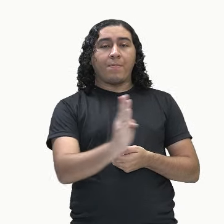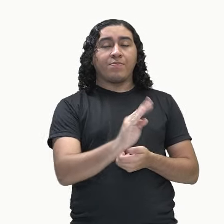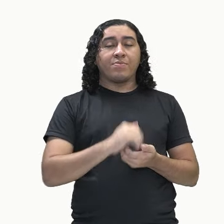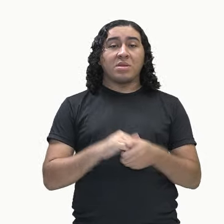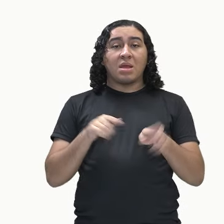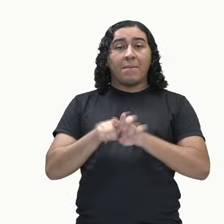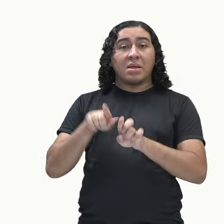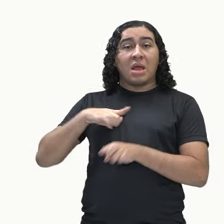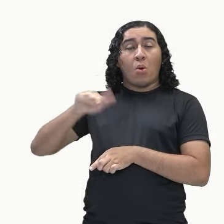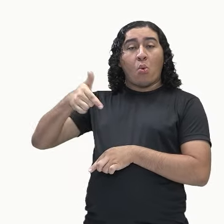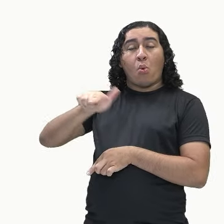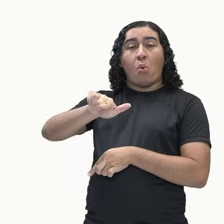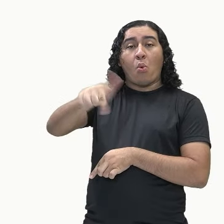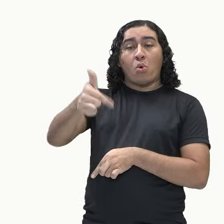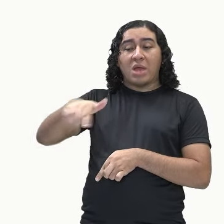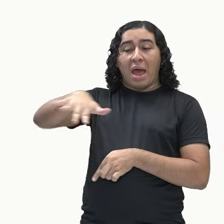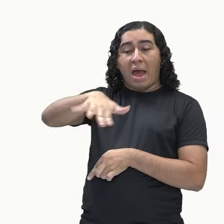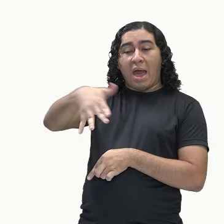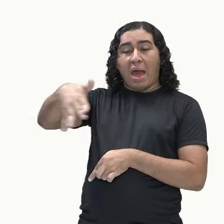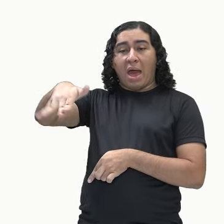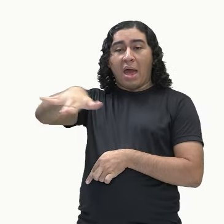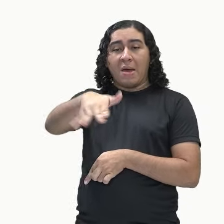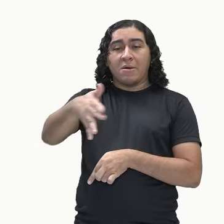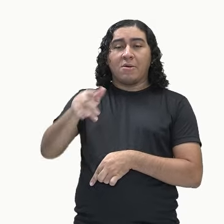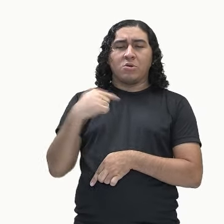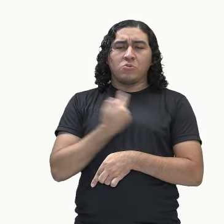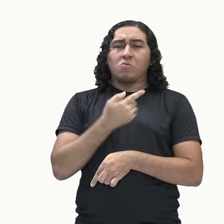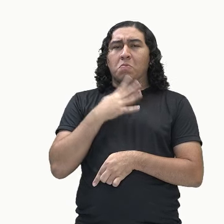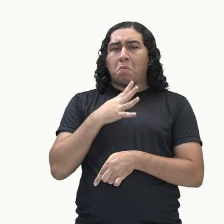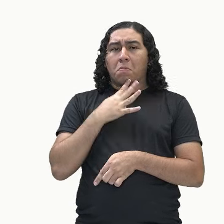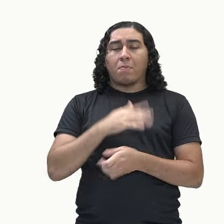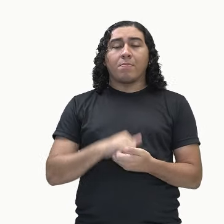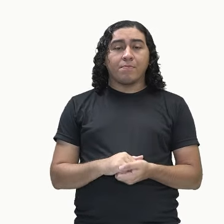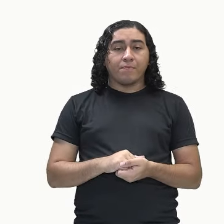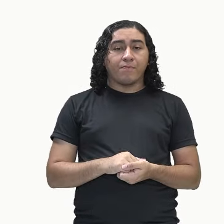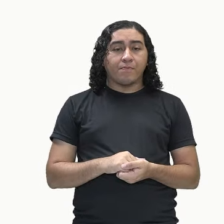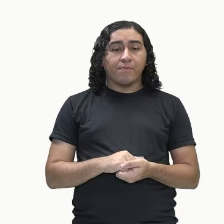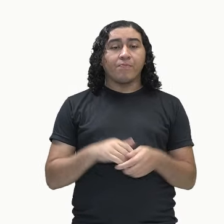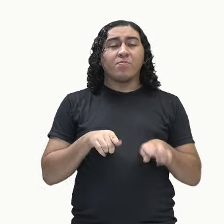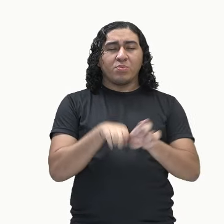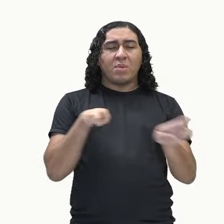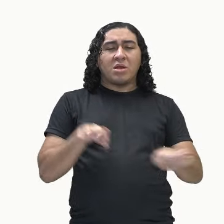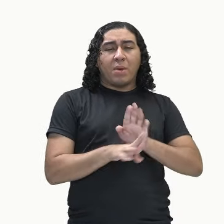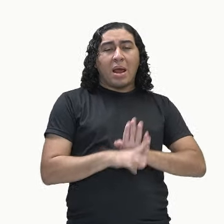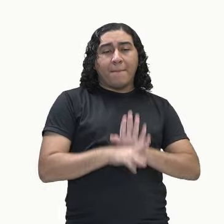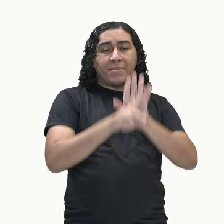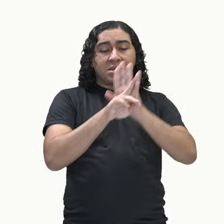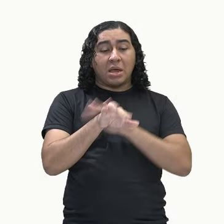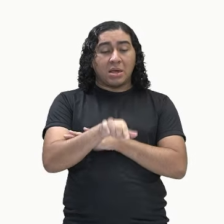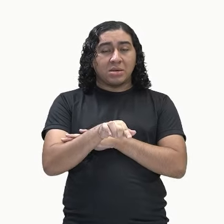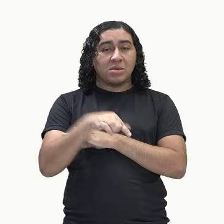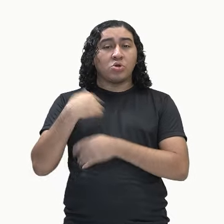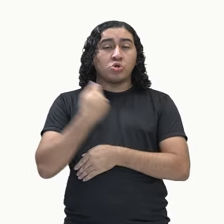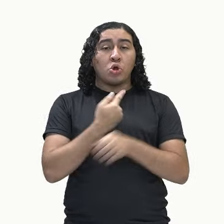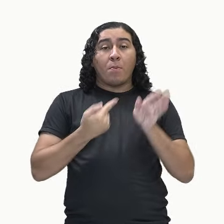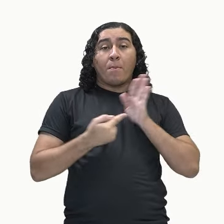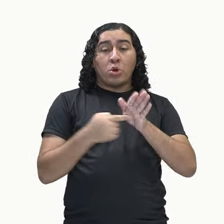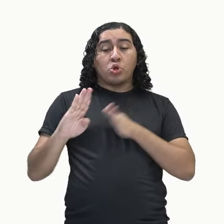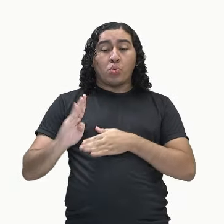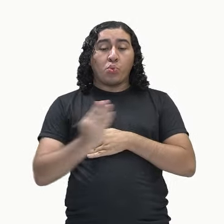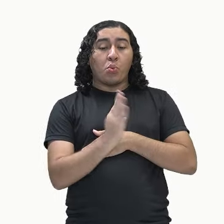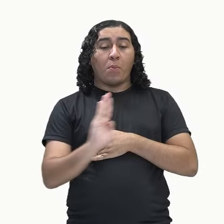é bem famosa aí, que a gente conhece bastante. Mas para representar os cartilaginosos, nós trouxemos aqui esse tubarão.